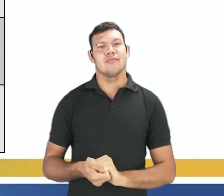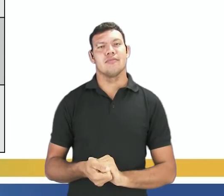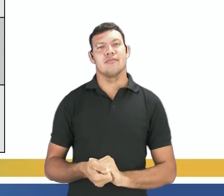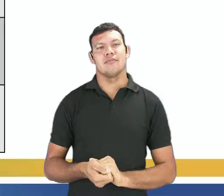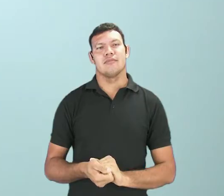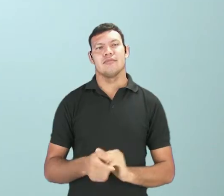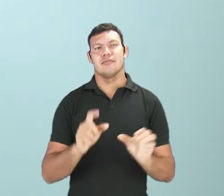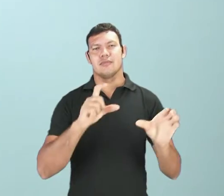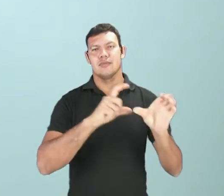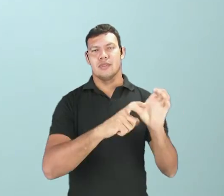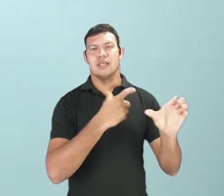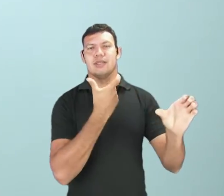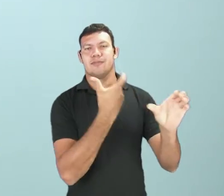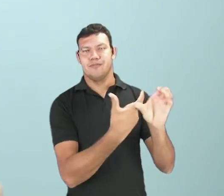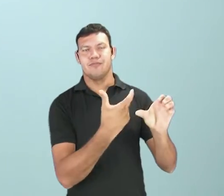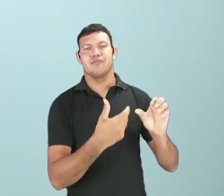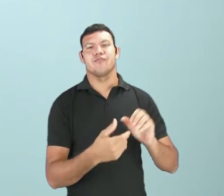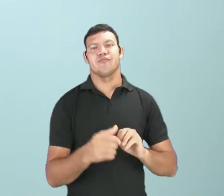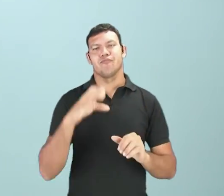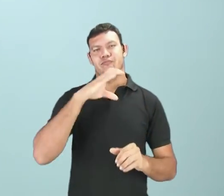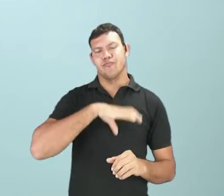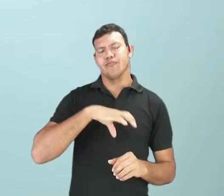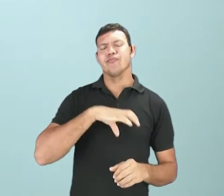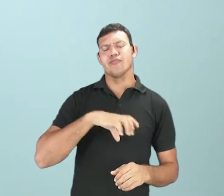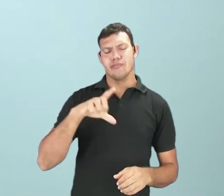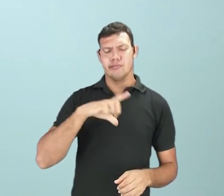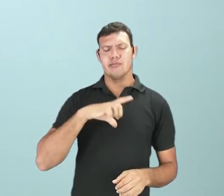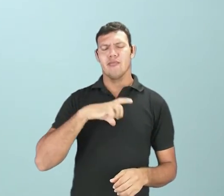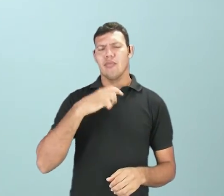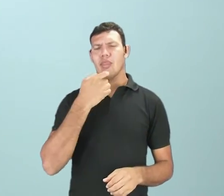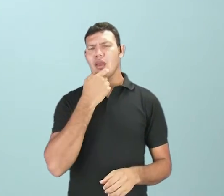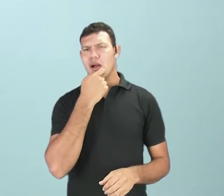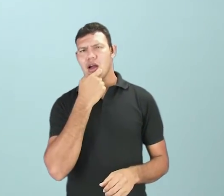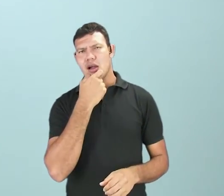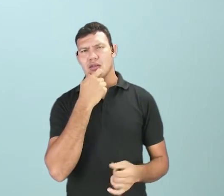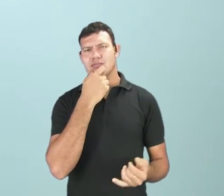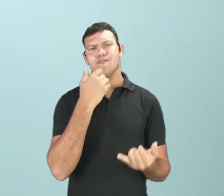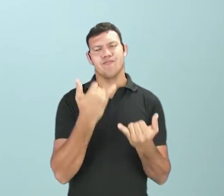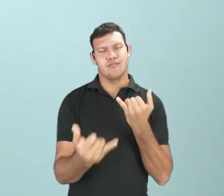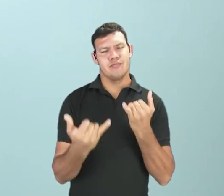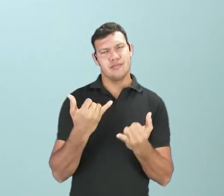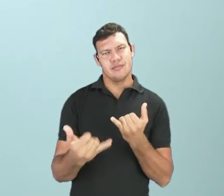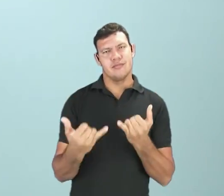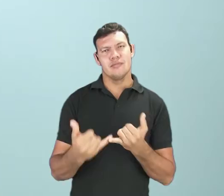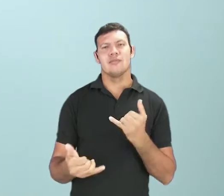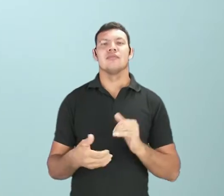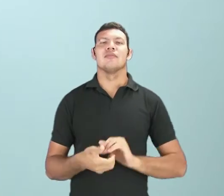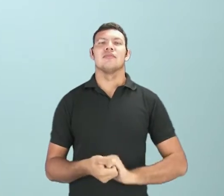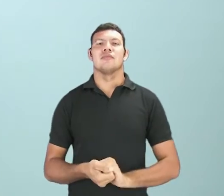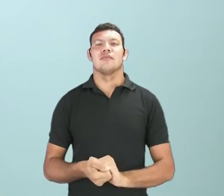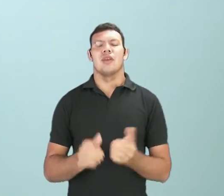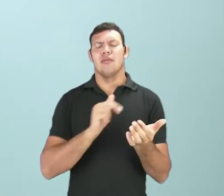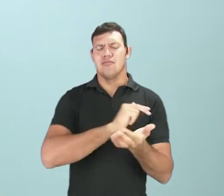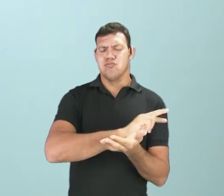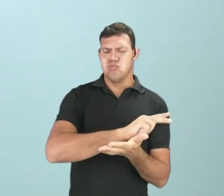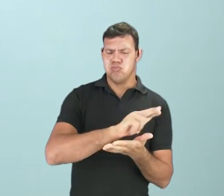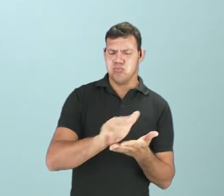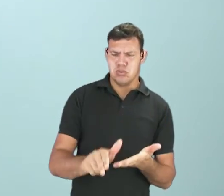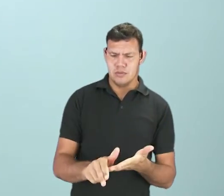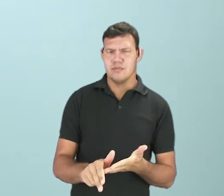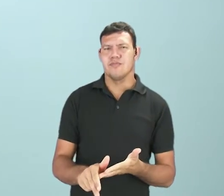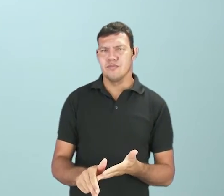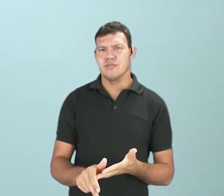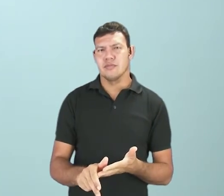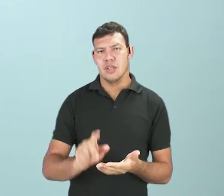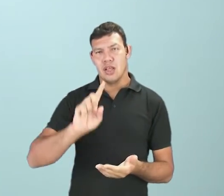Gírias, como a gente usa no português. Em inglês, claro que nós vamos ter muitas gírias também. Essas aqui são algumas, nós vemos várias. Interessante que vocês deem